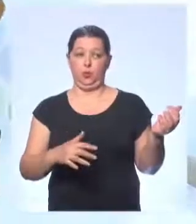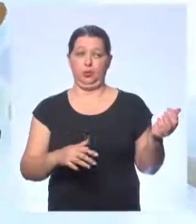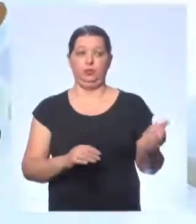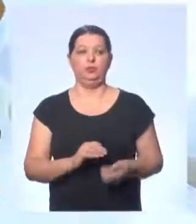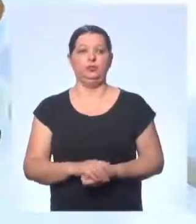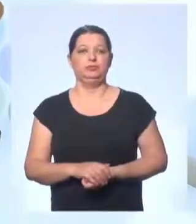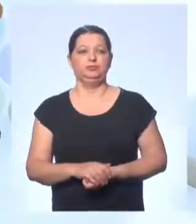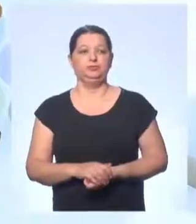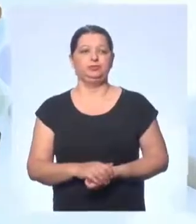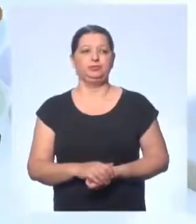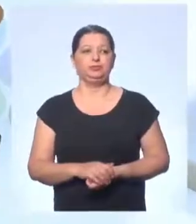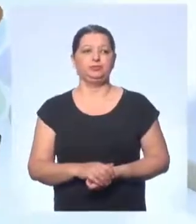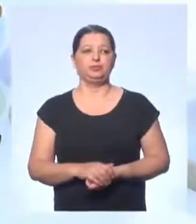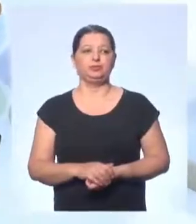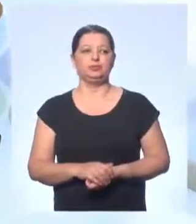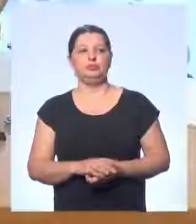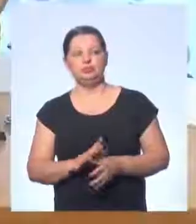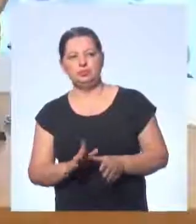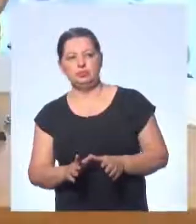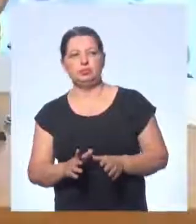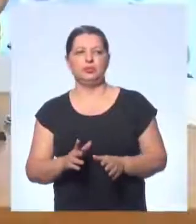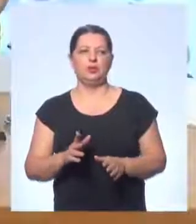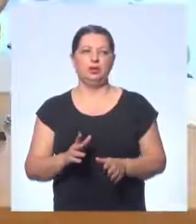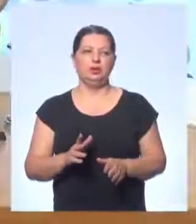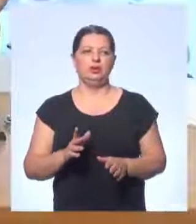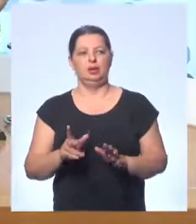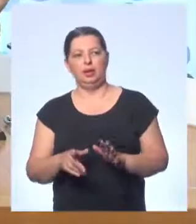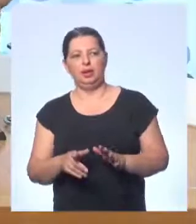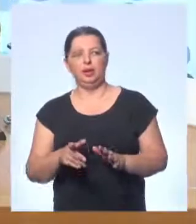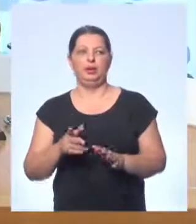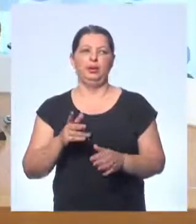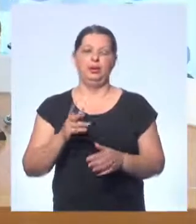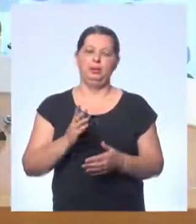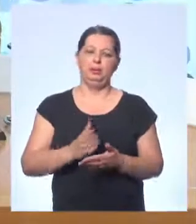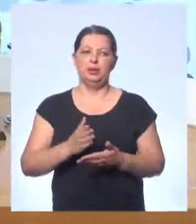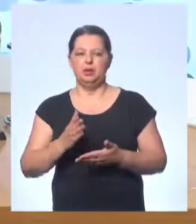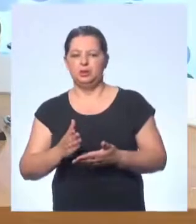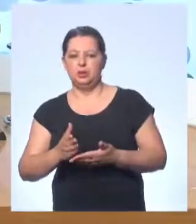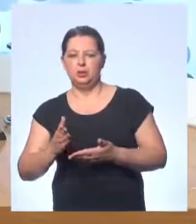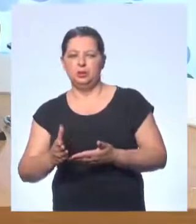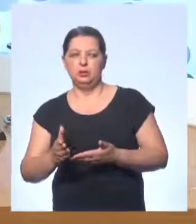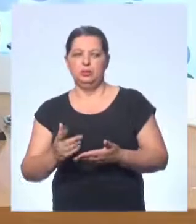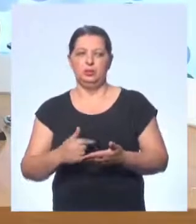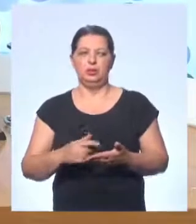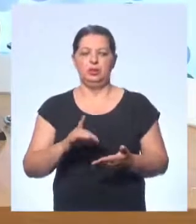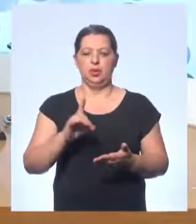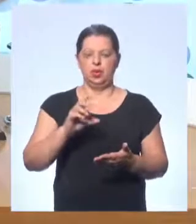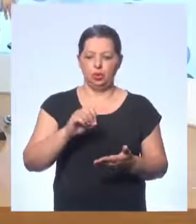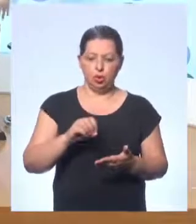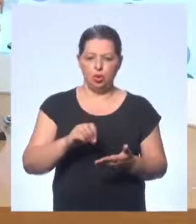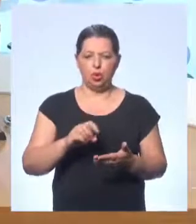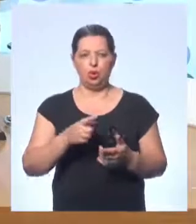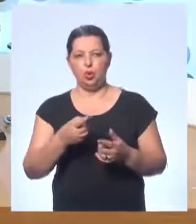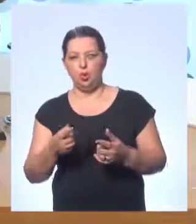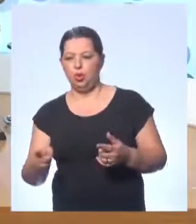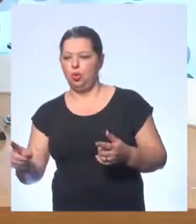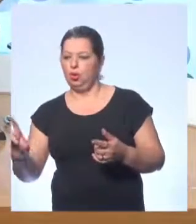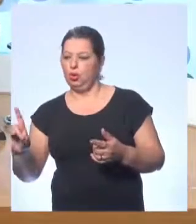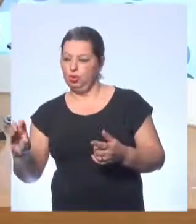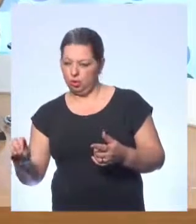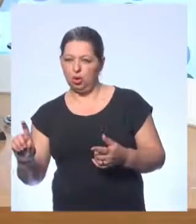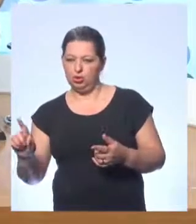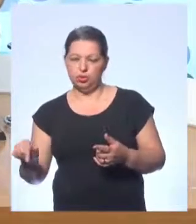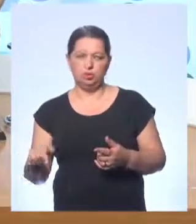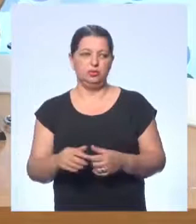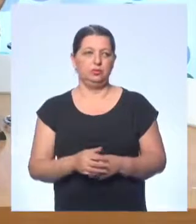Você tocou de tom, meio tom e meio tom, isso, né? Semitom e semitom. Seguido. E foi de um dó até o outro dó, por exemplo. Eu não sei qual nota que você